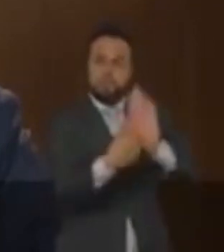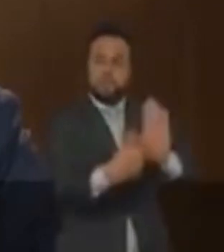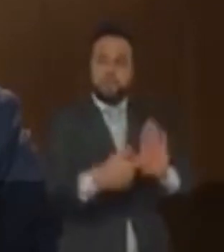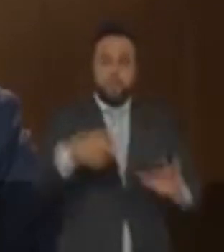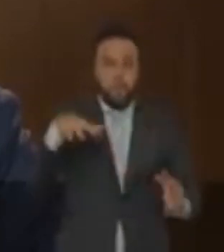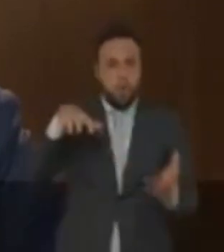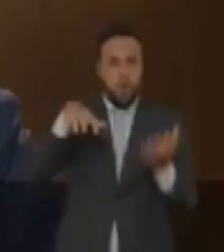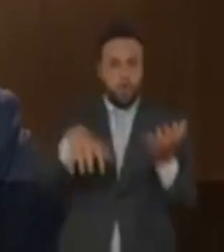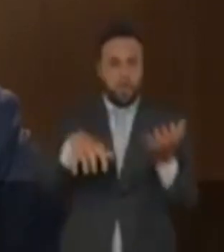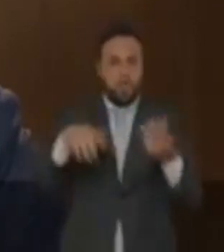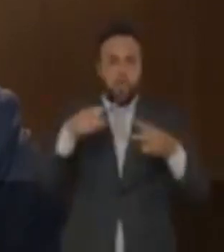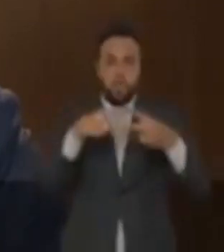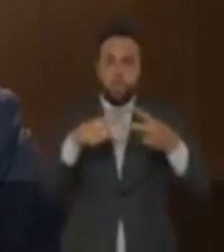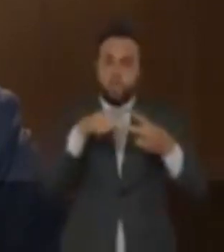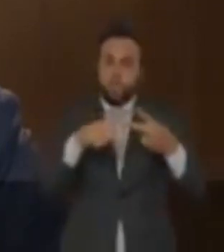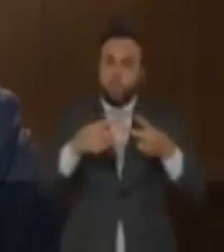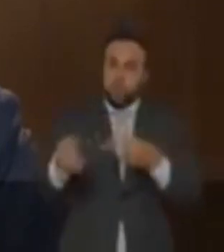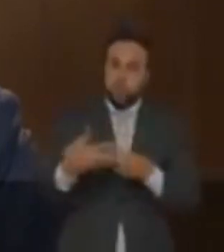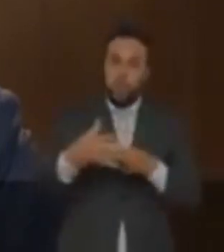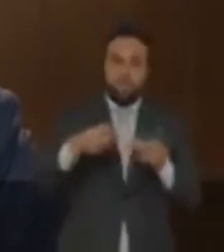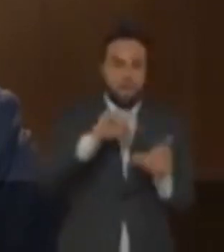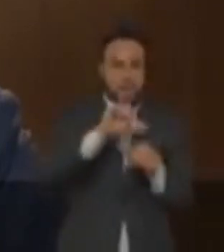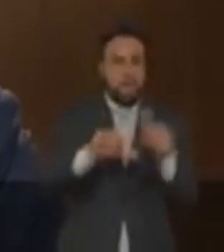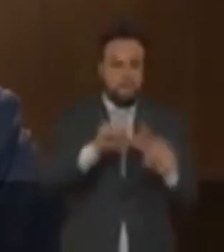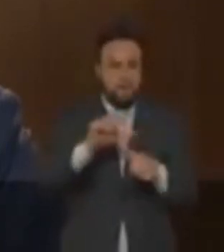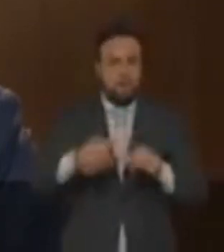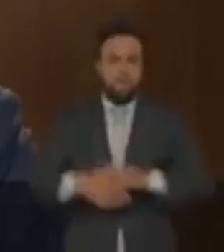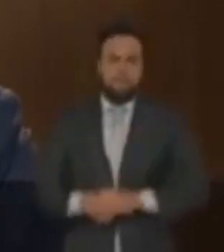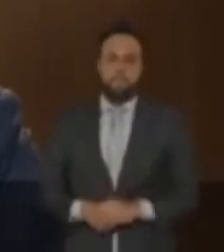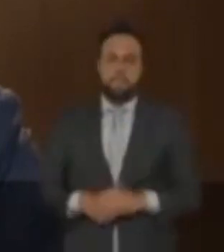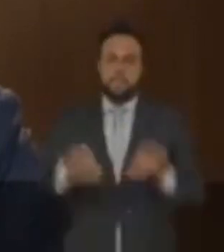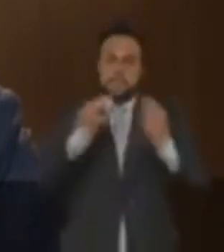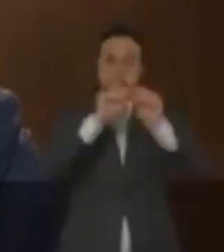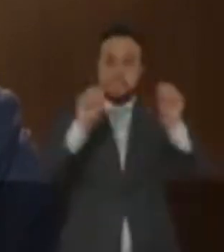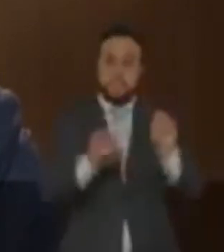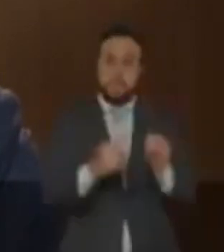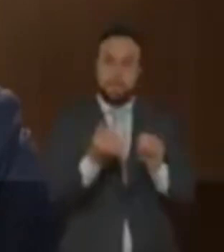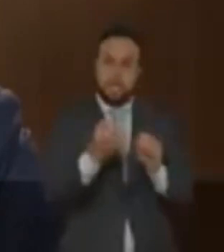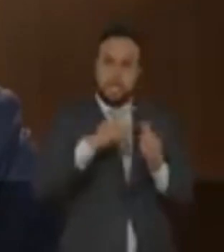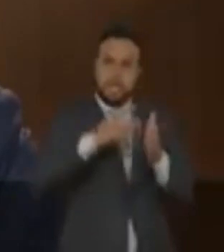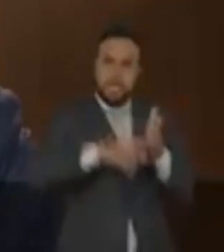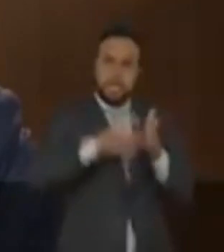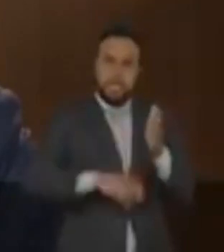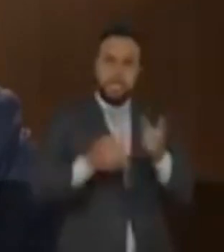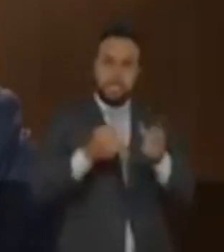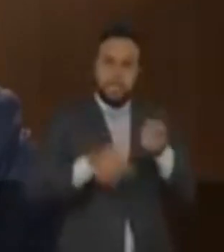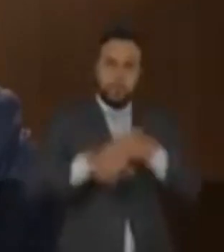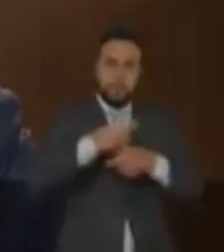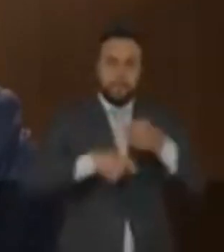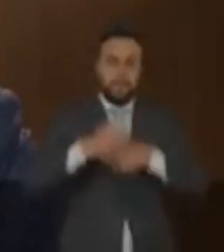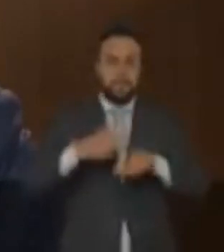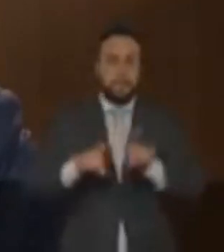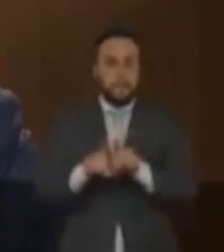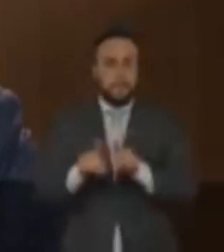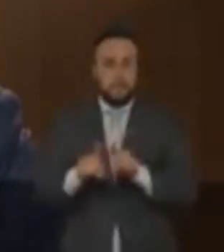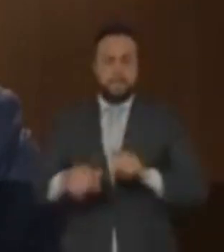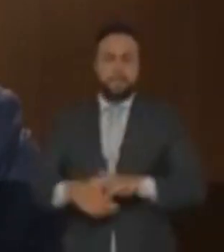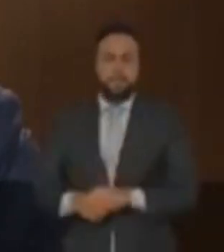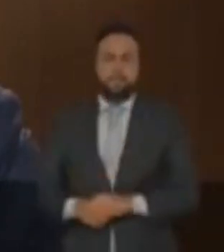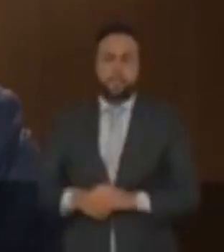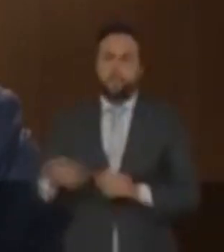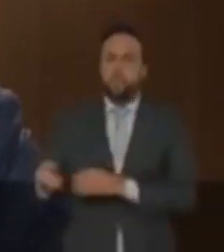ao congresso nacional duas novas reformas a do sistema tributário e administrativa